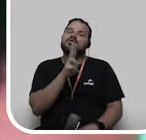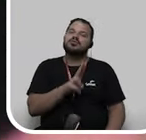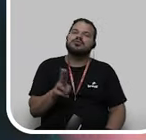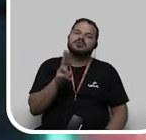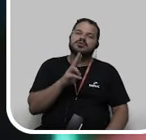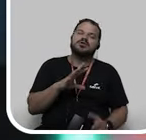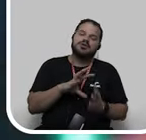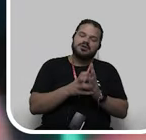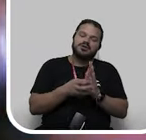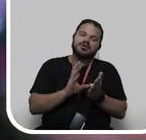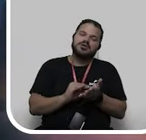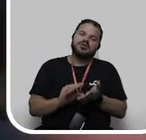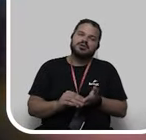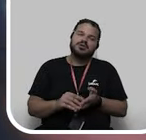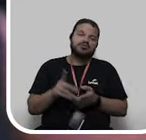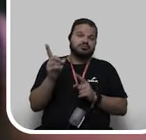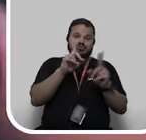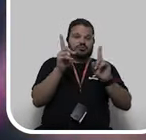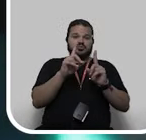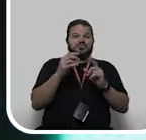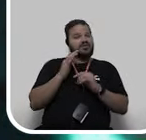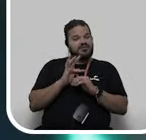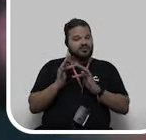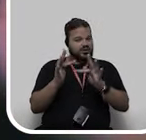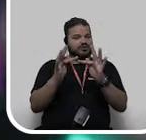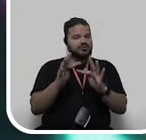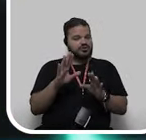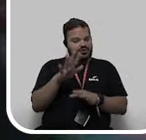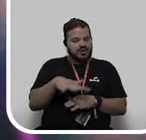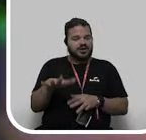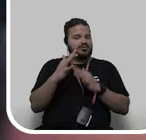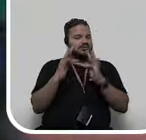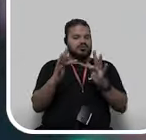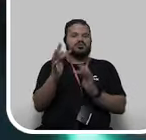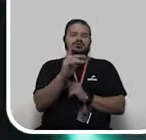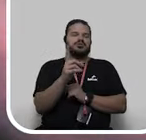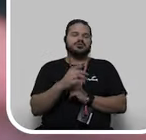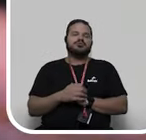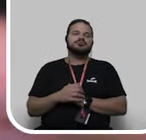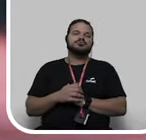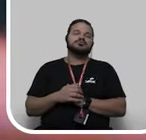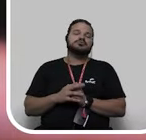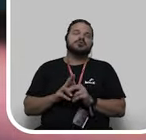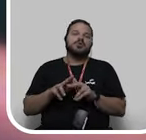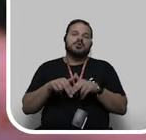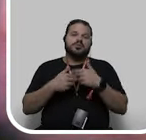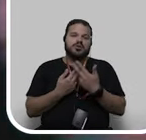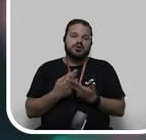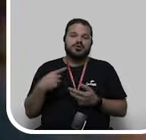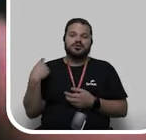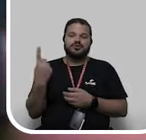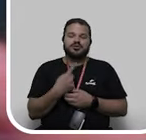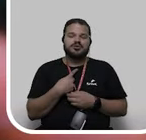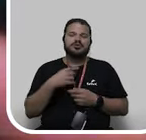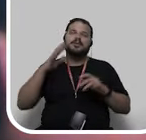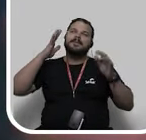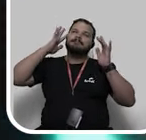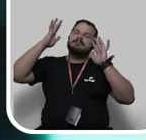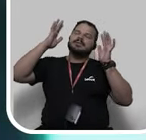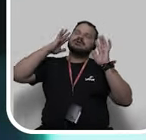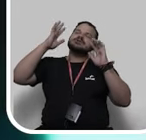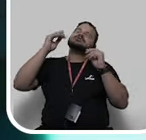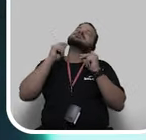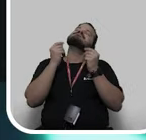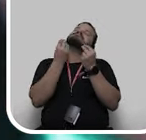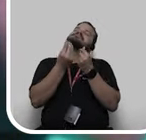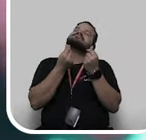E isso não tem nada a ver com tecnologia. Não, isso não tem nada a ver com tecnologia. É por isso que eu falo que a gente precisa pensar segurança de uma